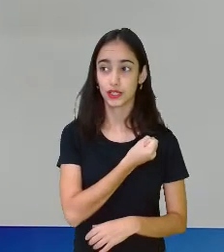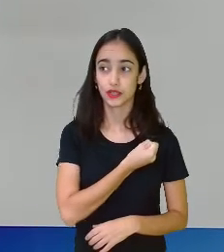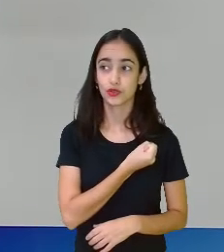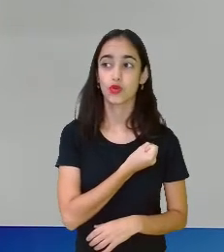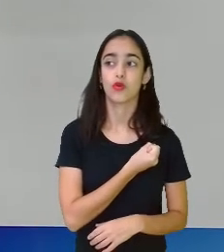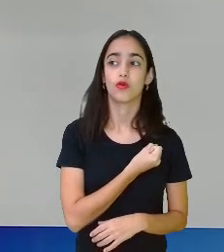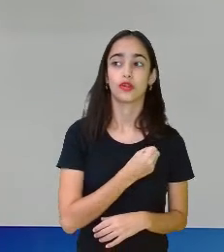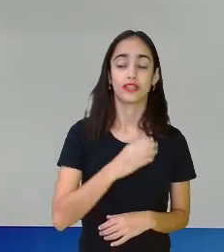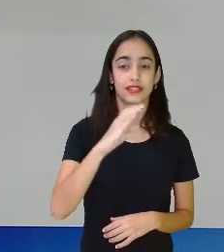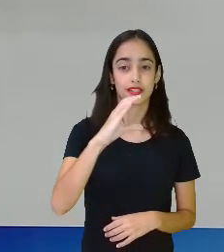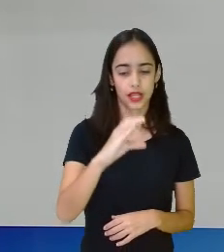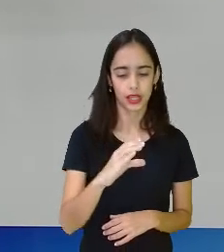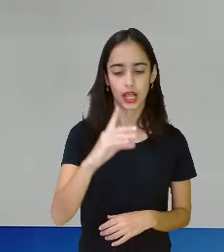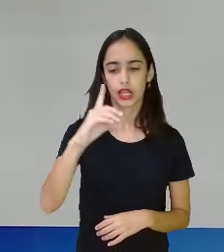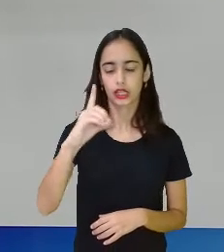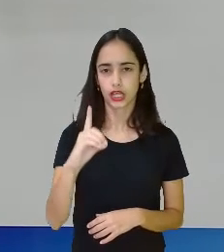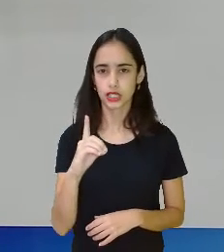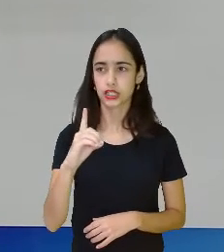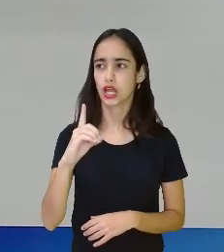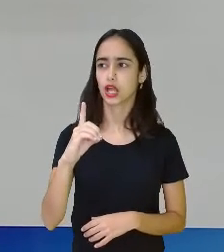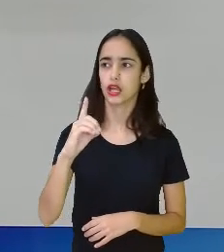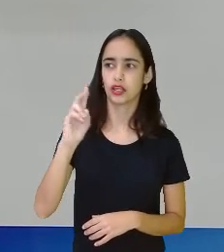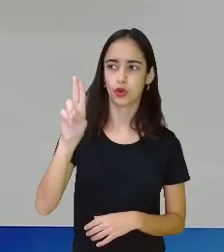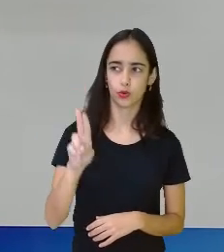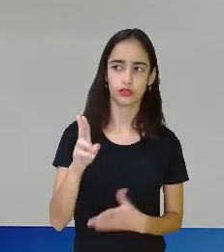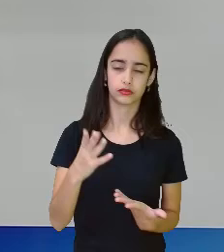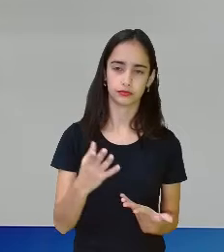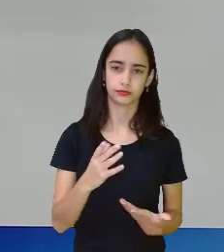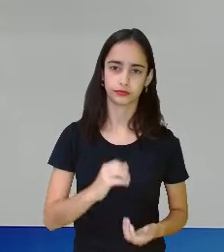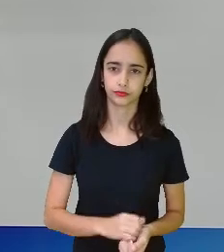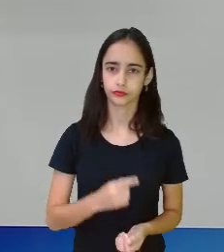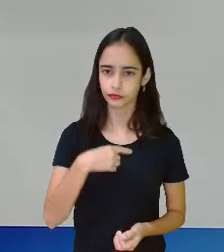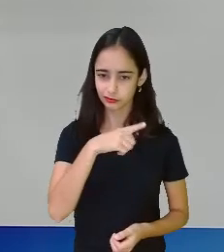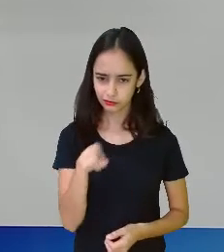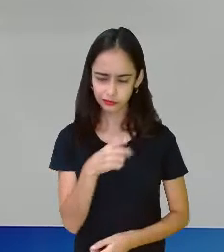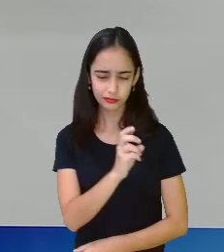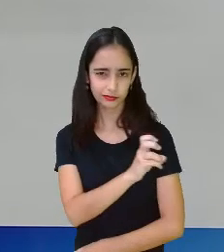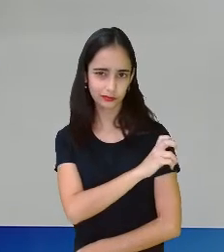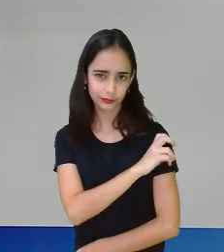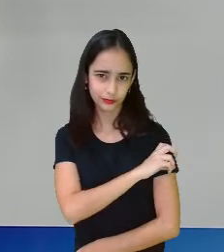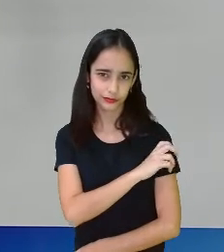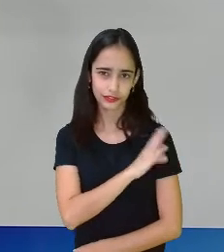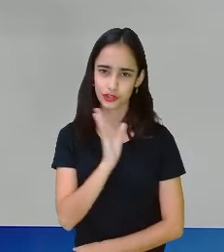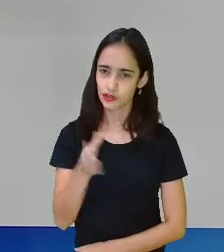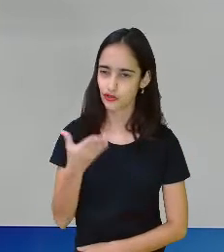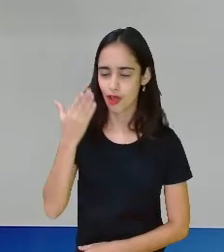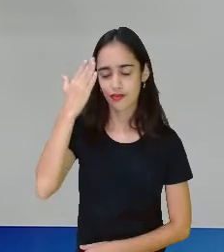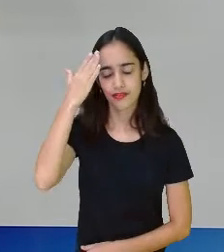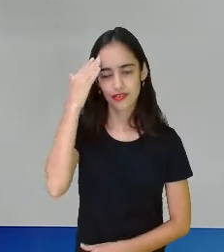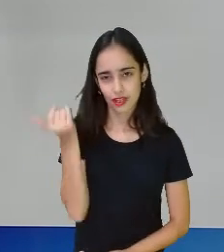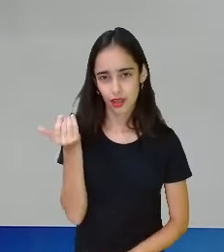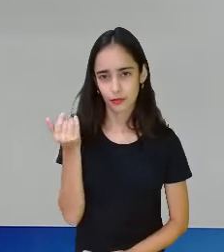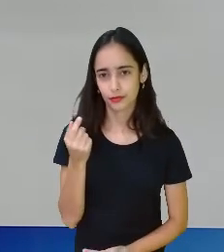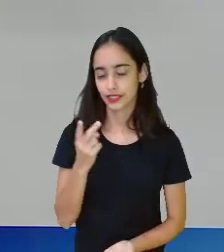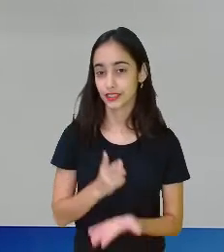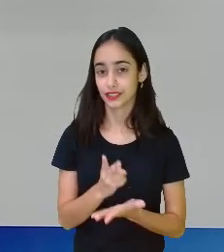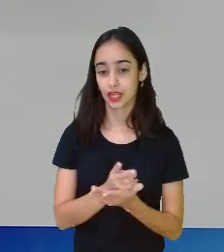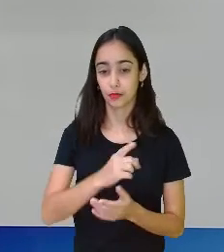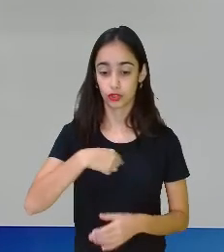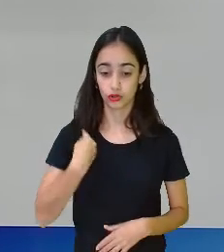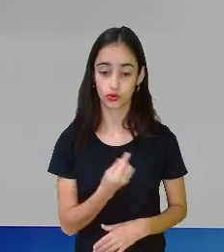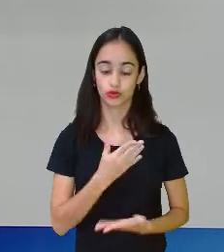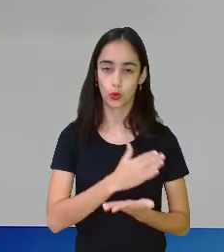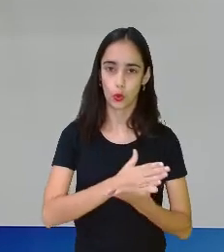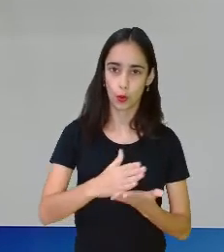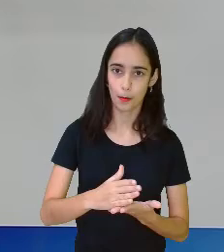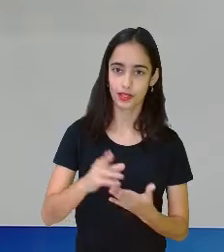exemplo, vocês sabem, você do 5º ano é fera nisso, sabe que a gente sempre vai começar da unidade para